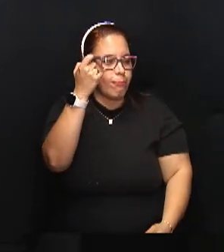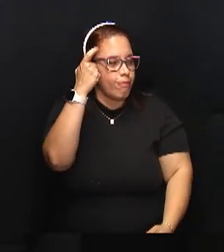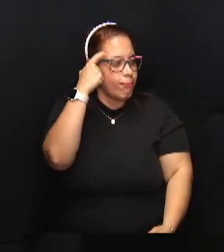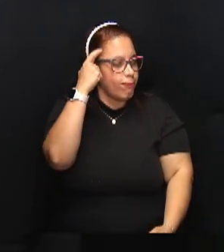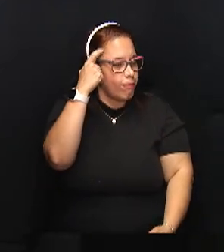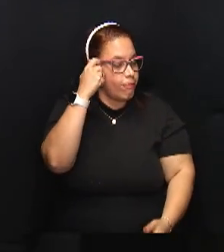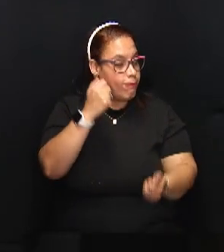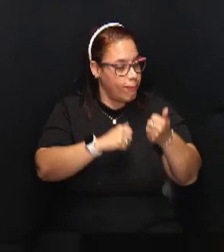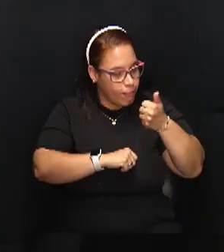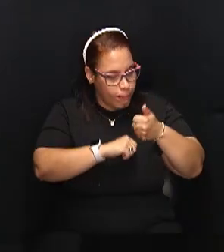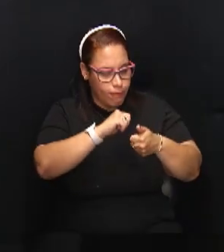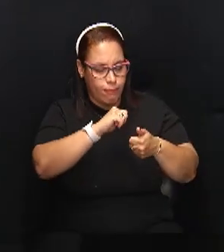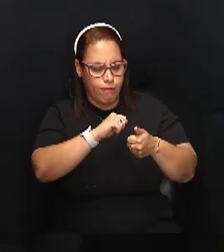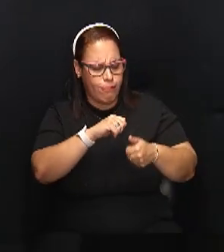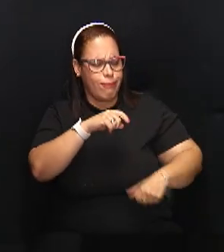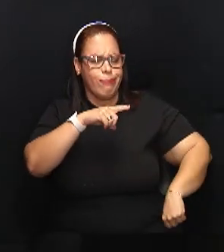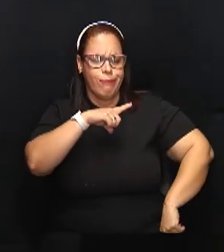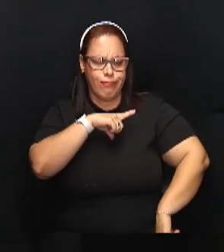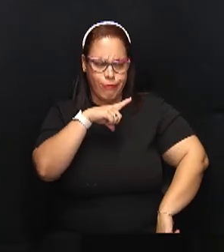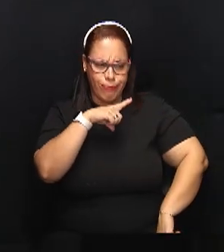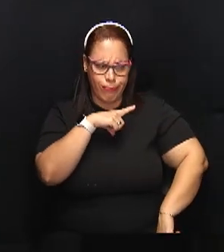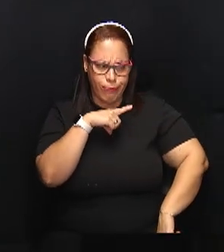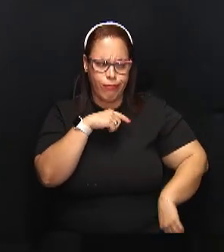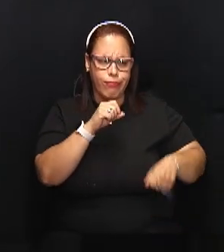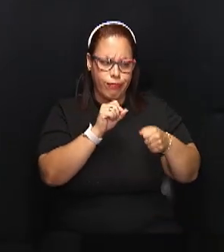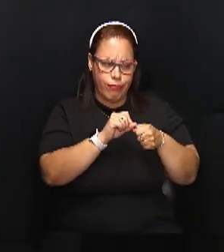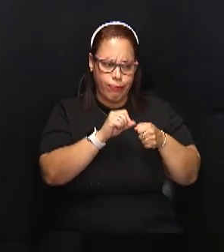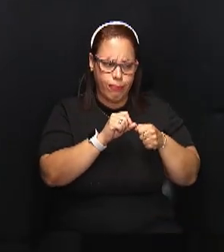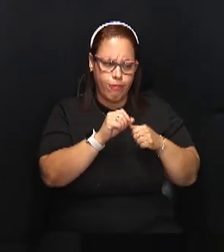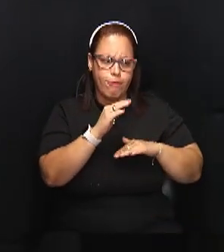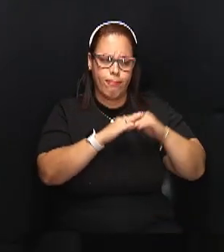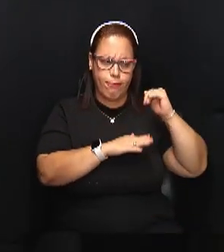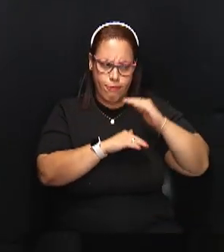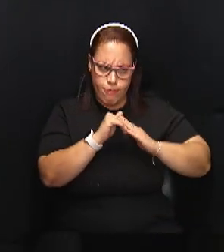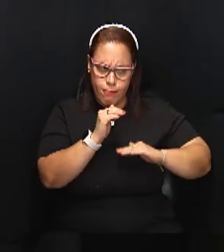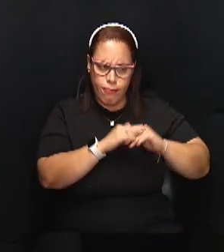no esporte, né? E tem aí feito algumas ações,